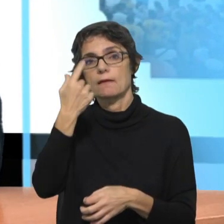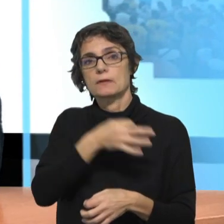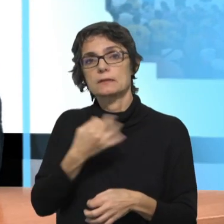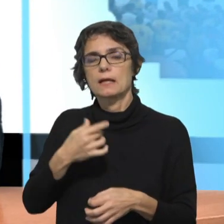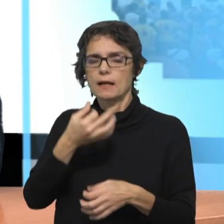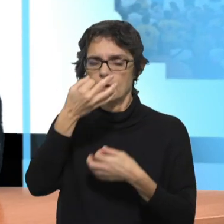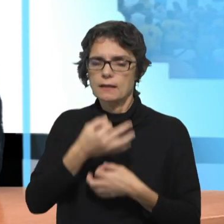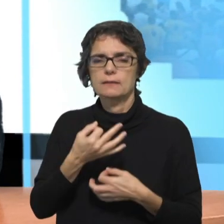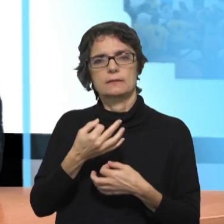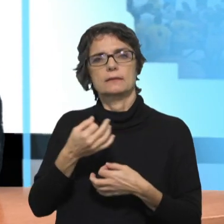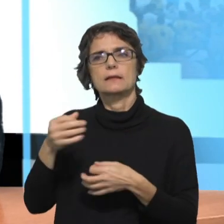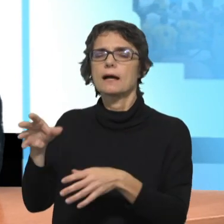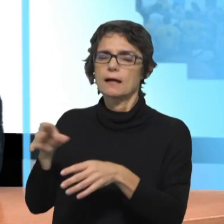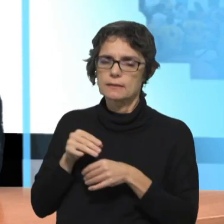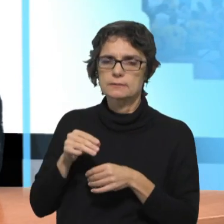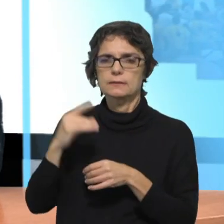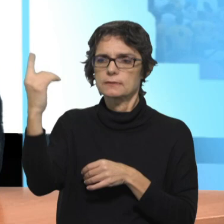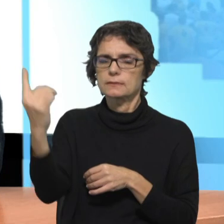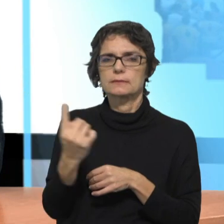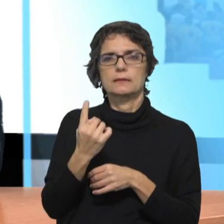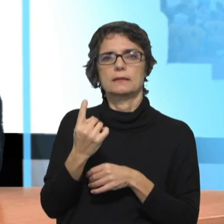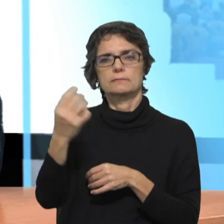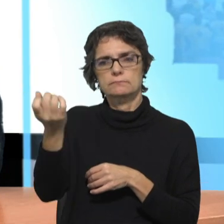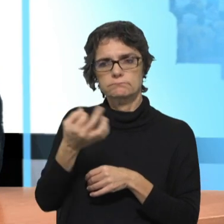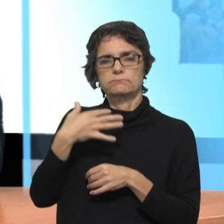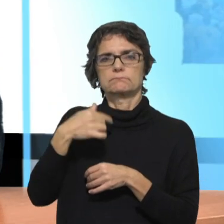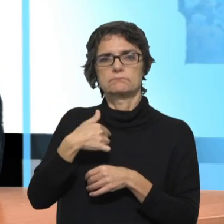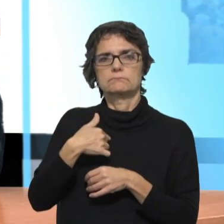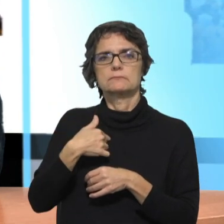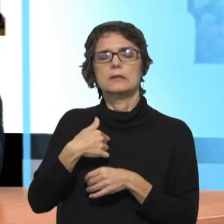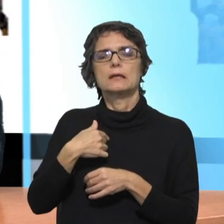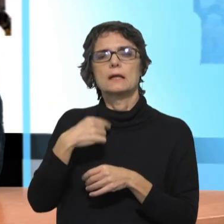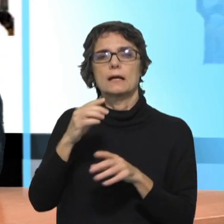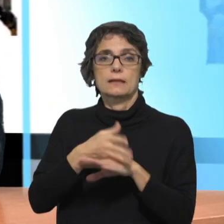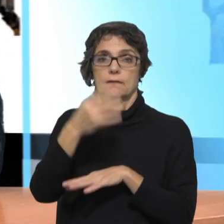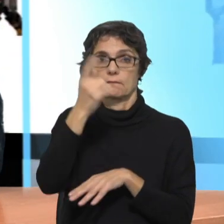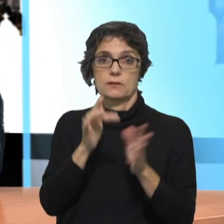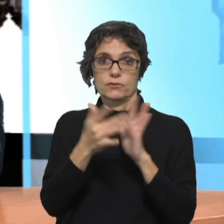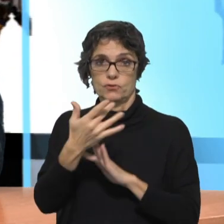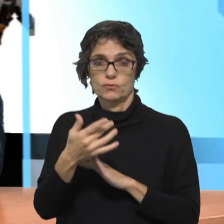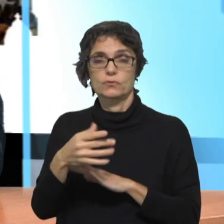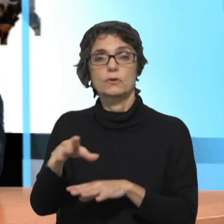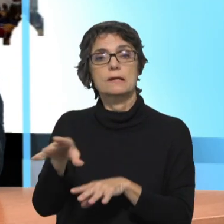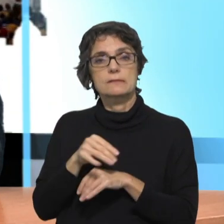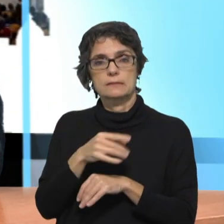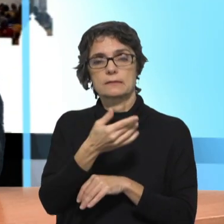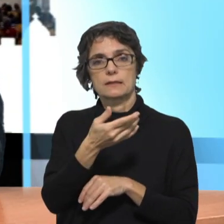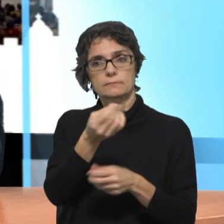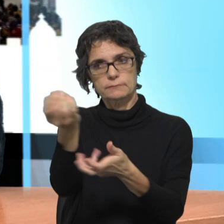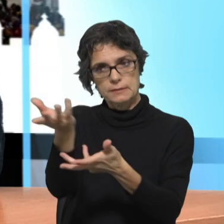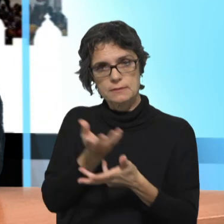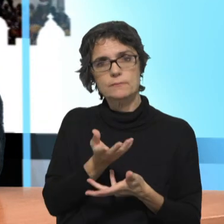a consentir a vinda de Deus à nossa vida na pessoa de Jesus, a recebê-lo também como